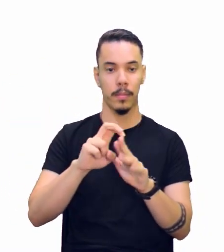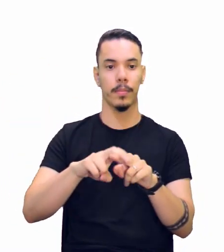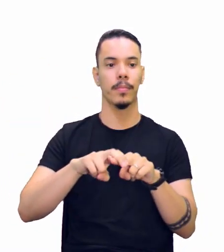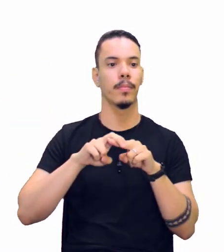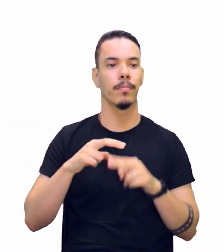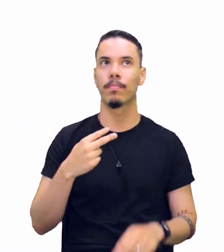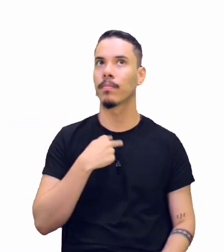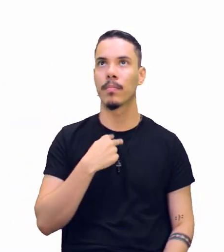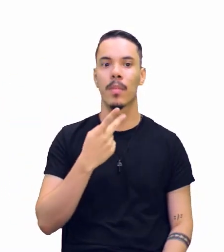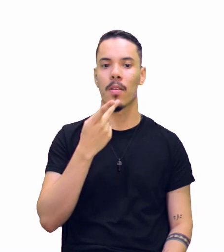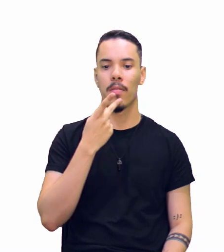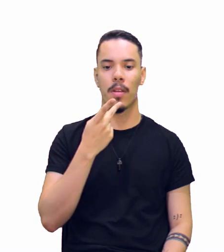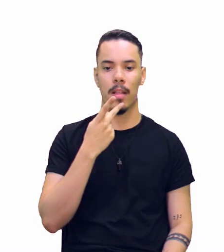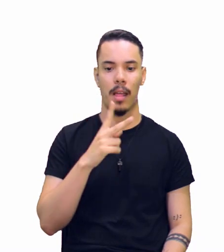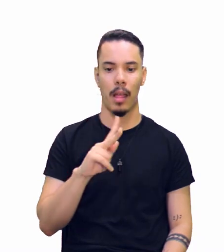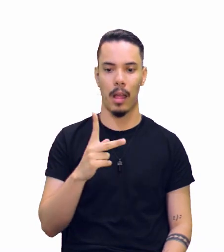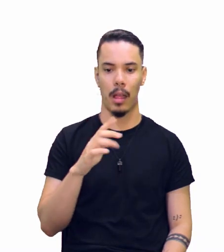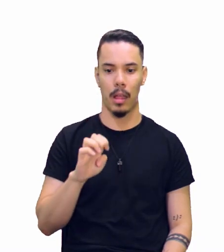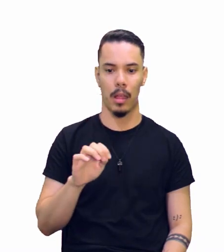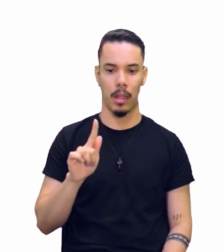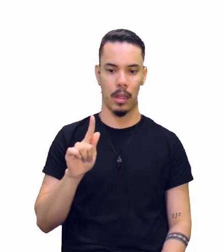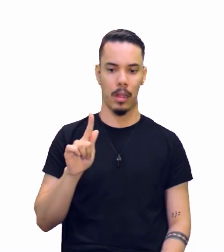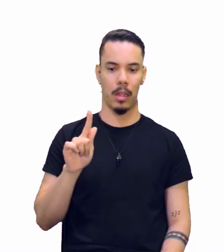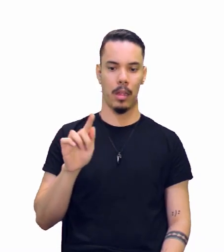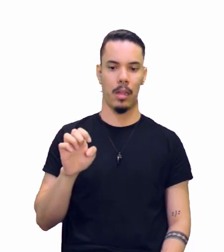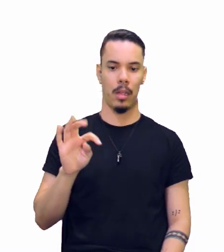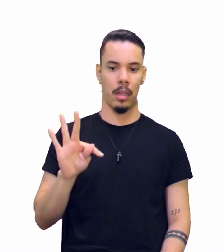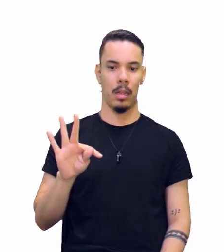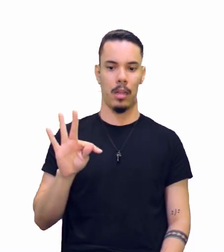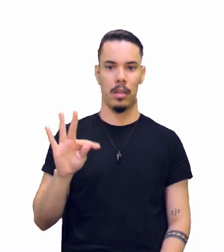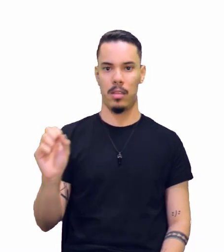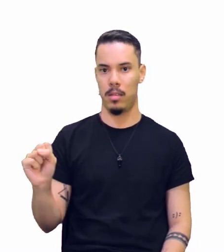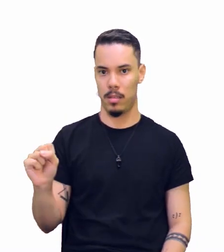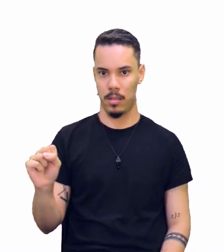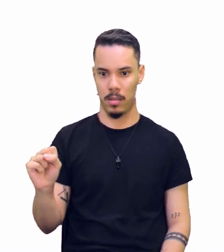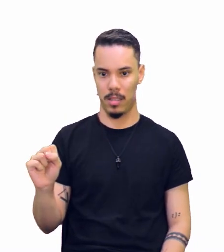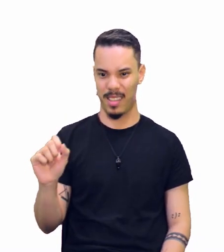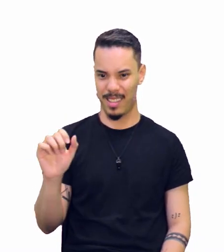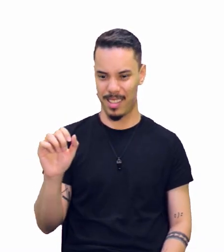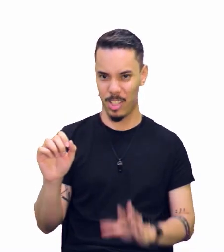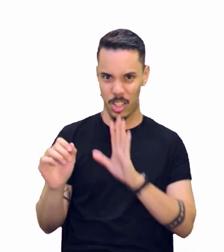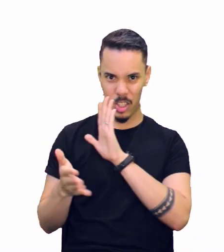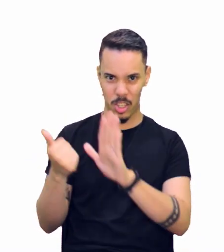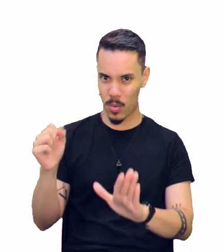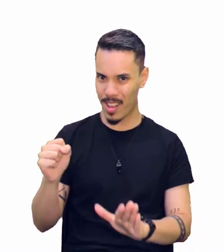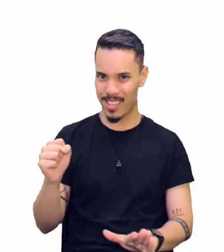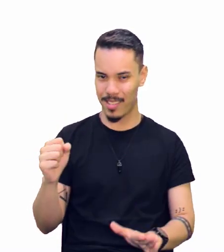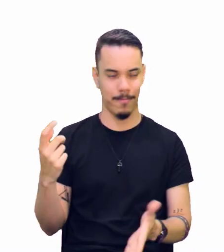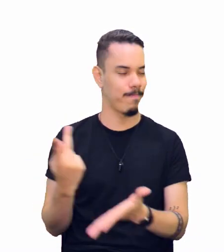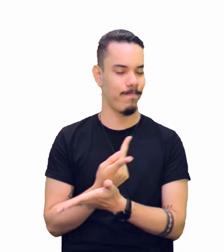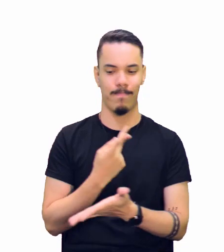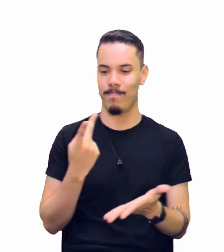posso falar he get sem esse S. Tá errado. É como se você falar,